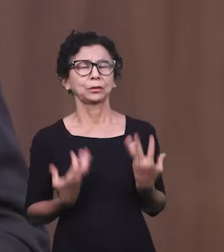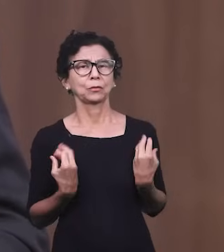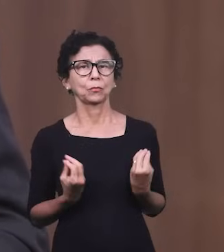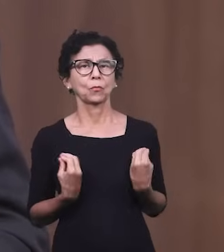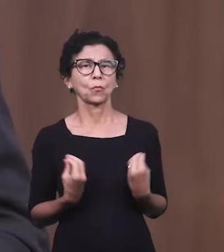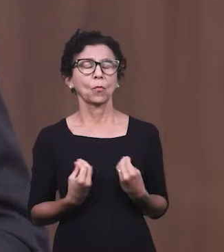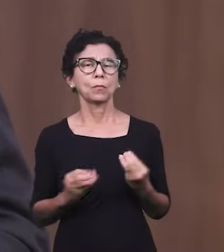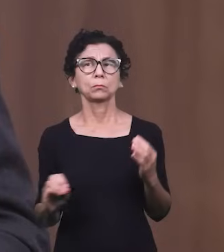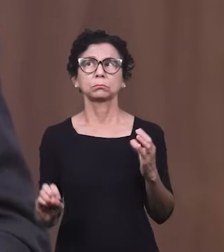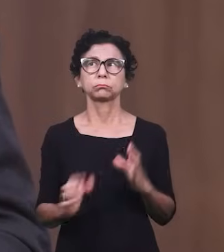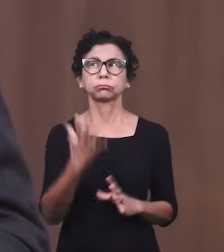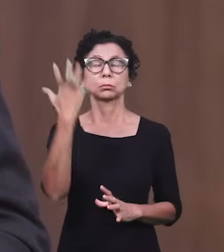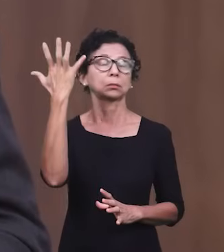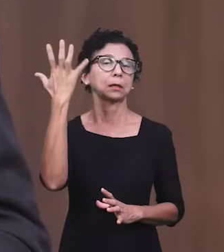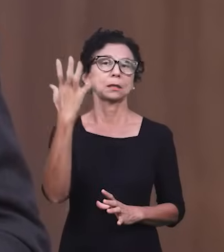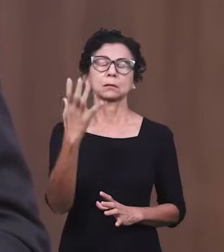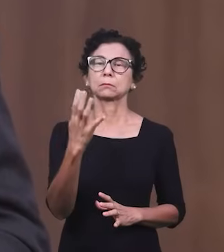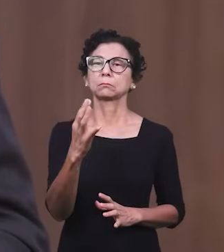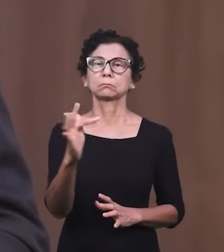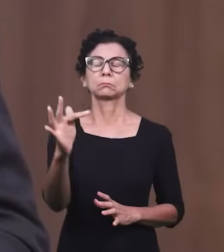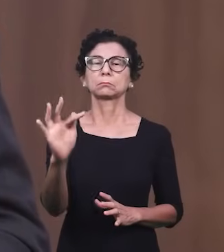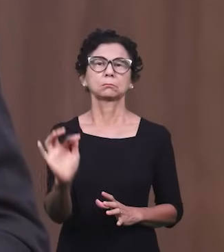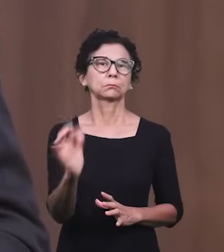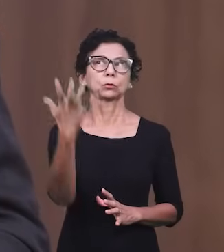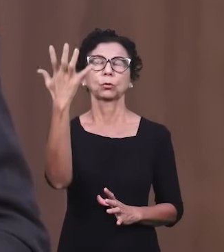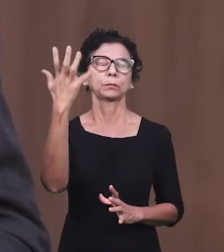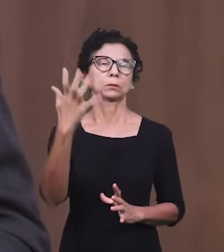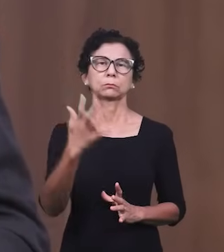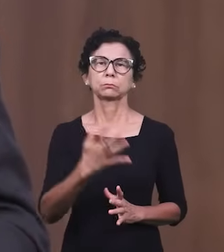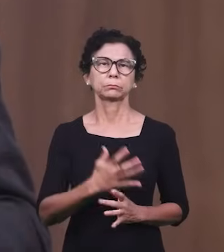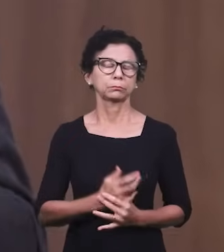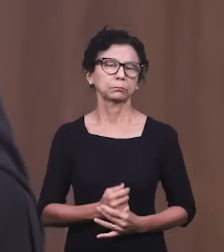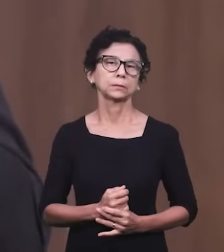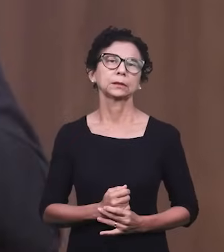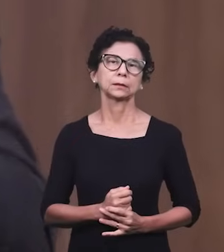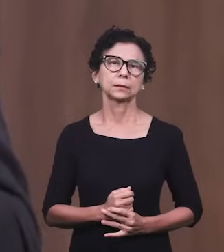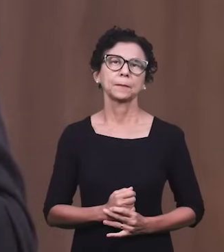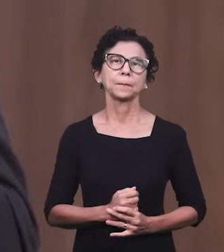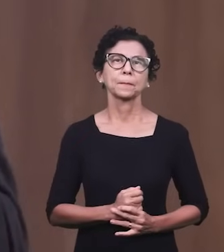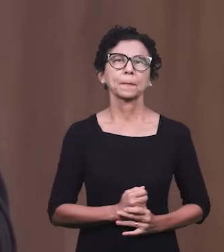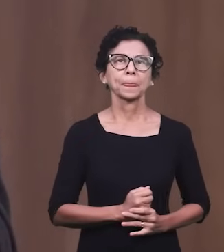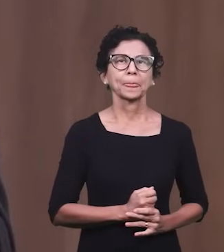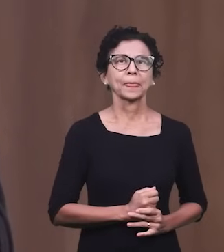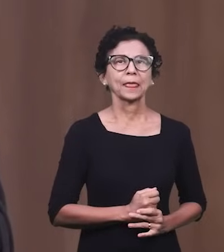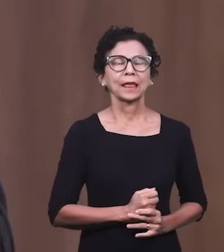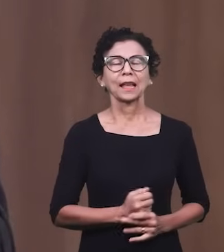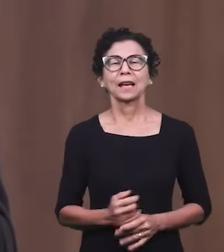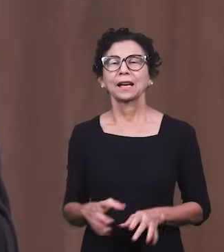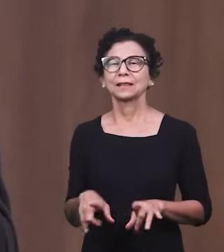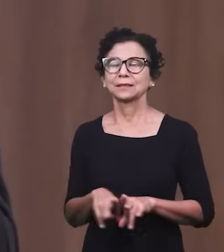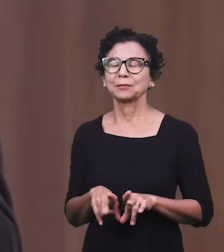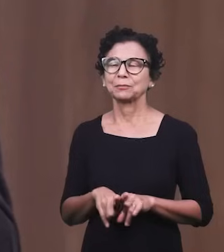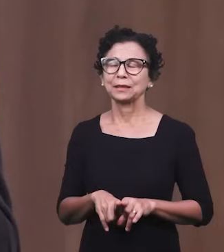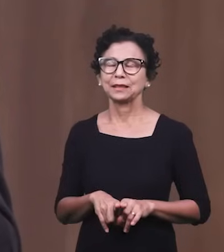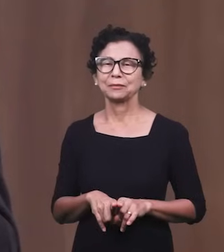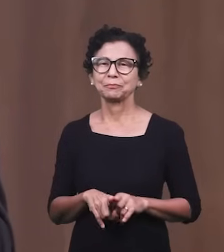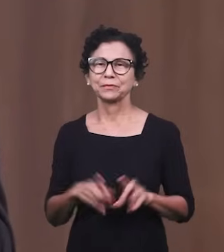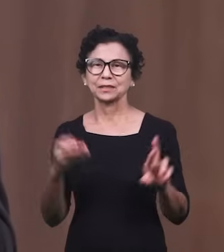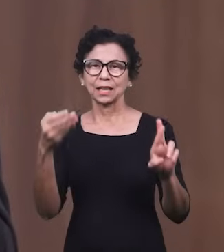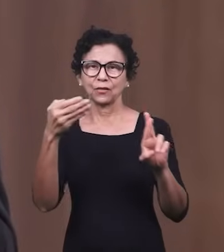desse fenômeno biológico é uma coisa impressionante então a tamargueira ela vai o pastor gedelti gosta